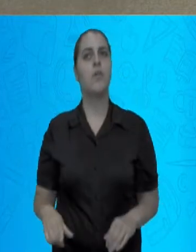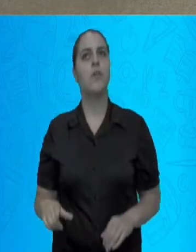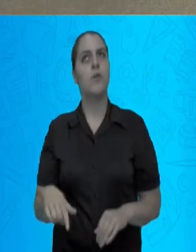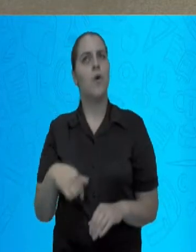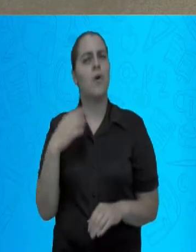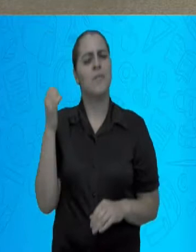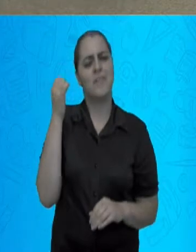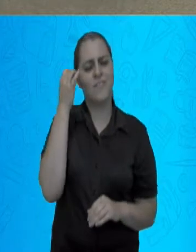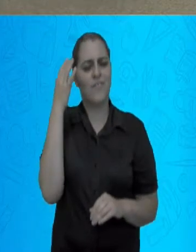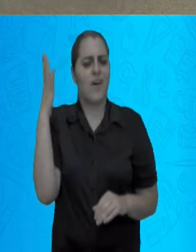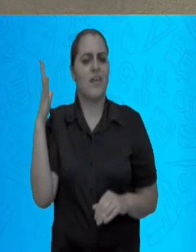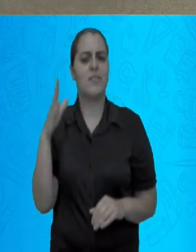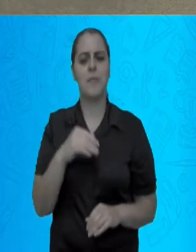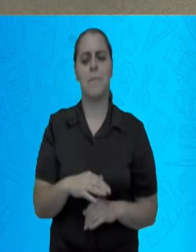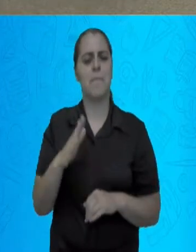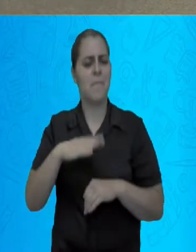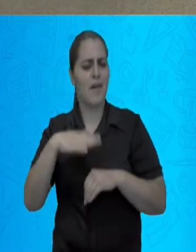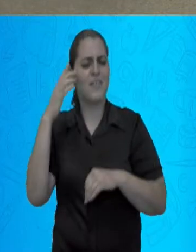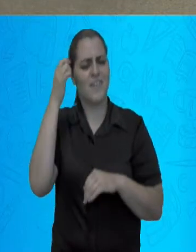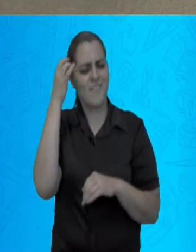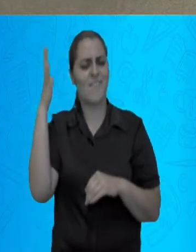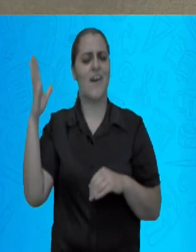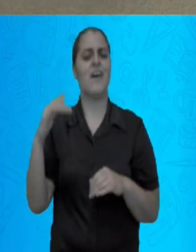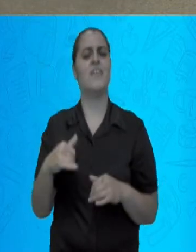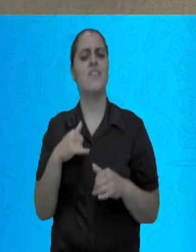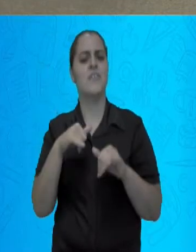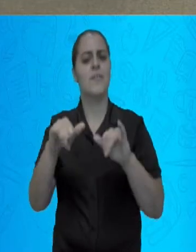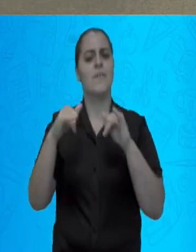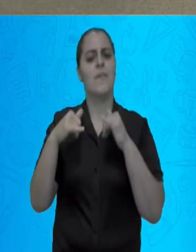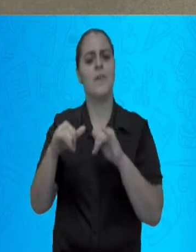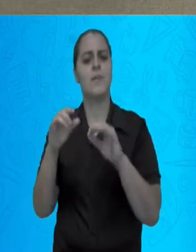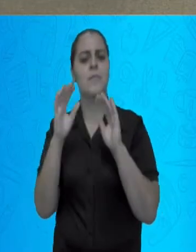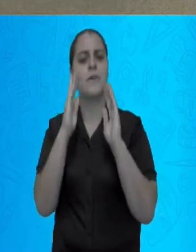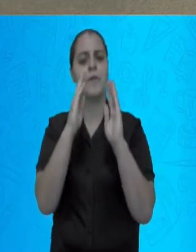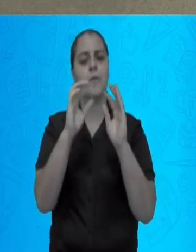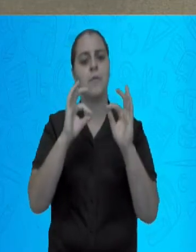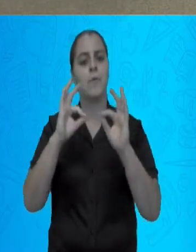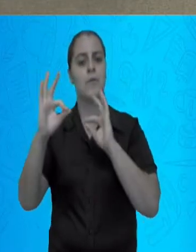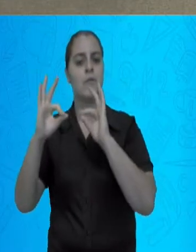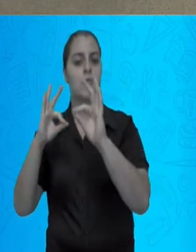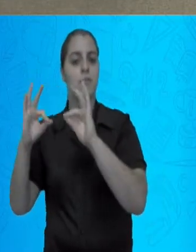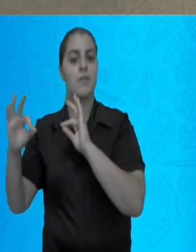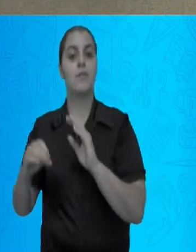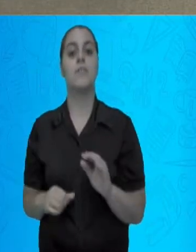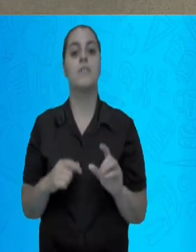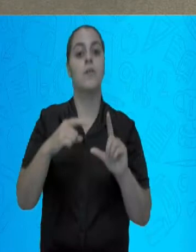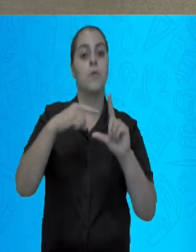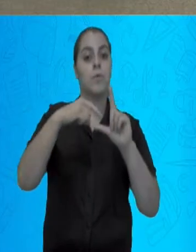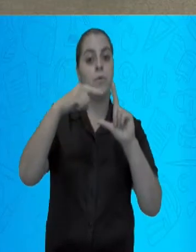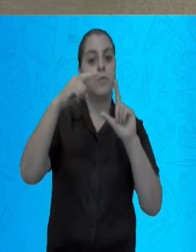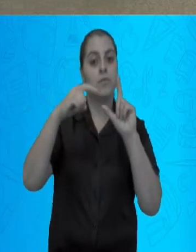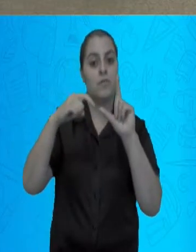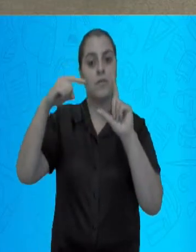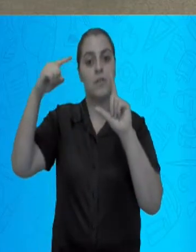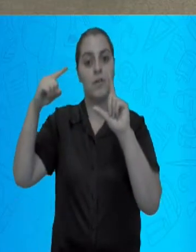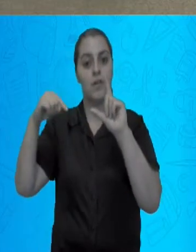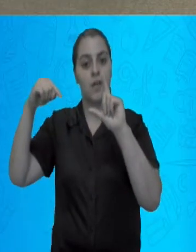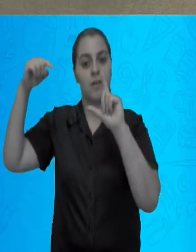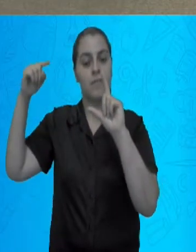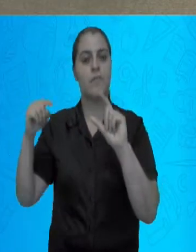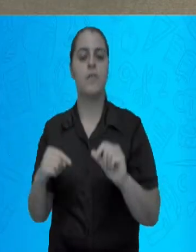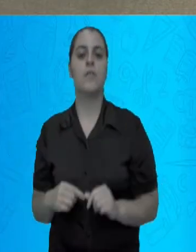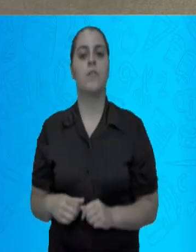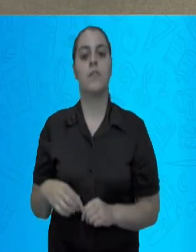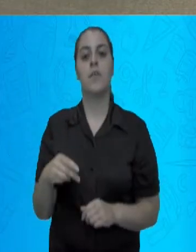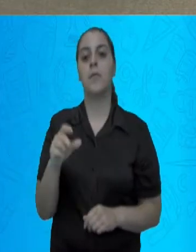mais facilidade ainda para analisar esses dados, que são os gráficos. E aqui apareceu uma palavrinha nova que